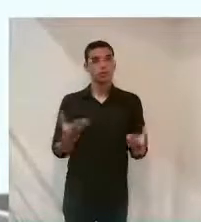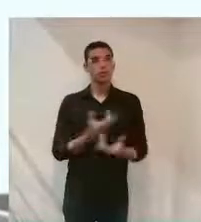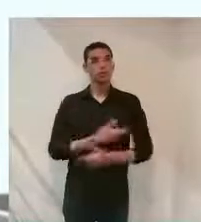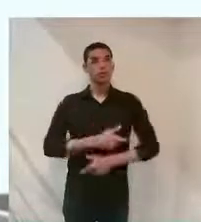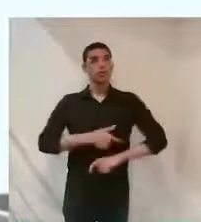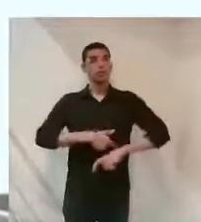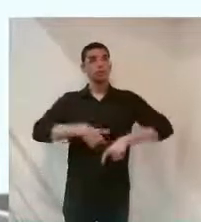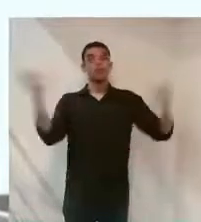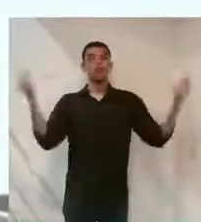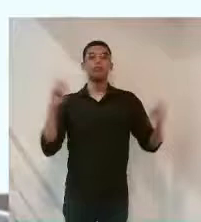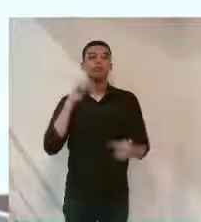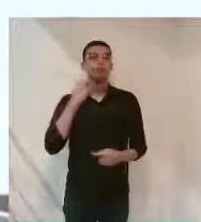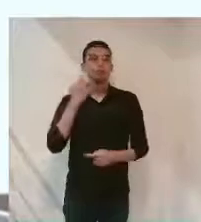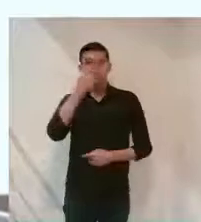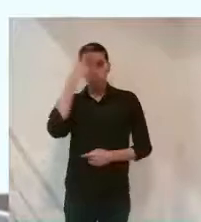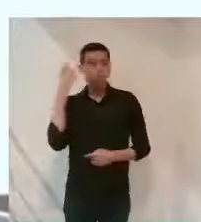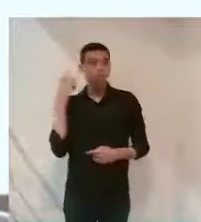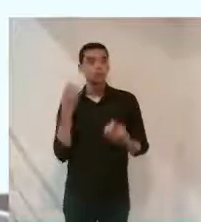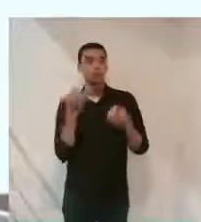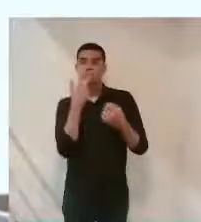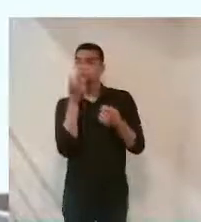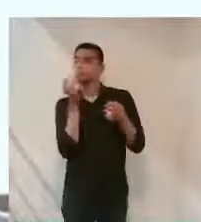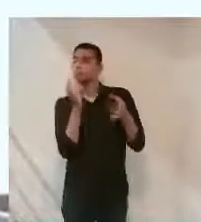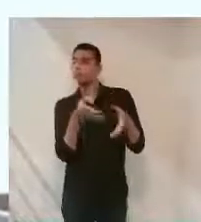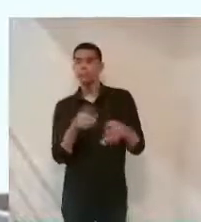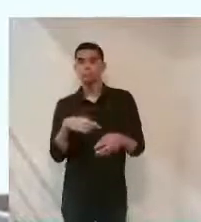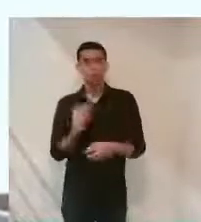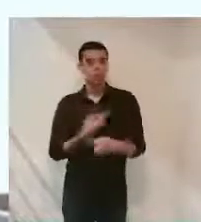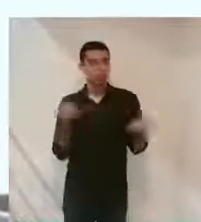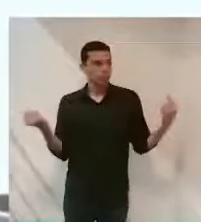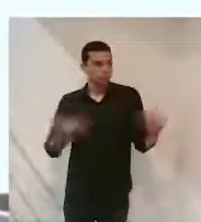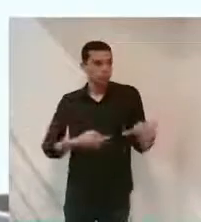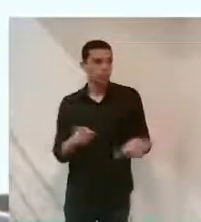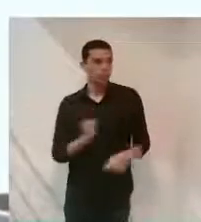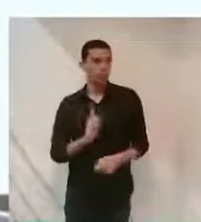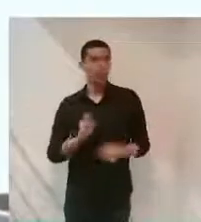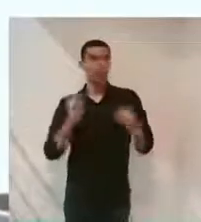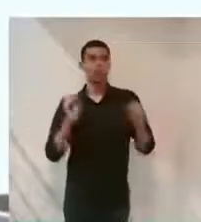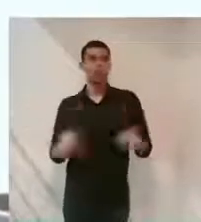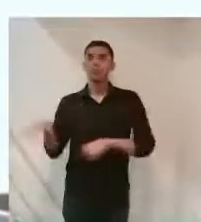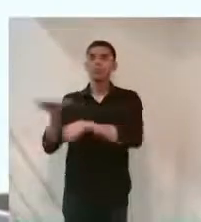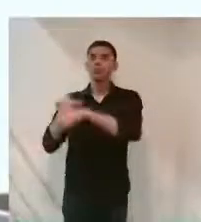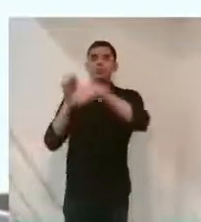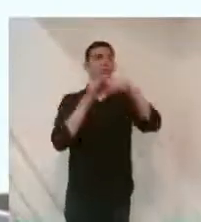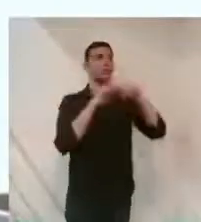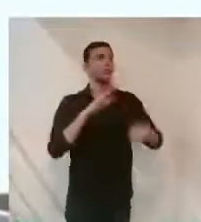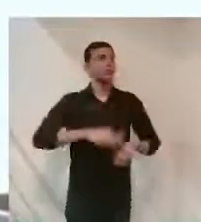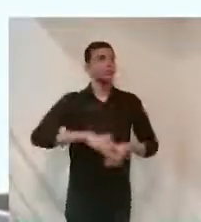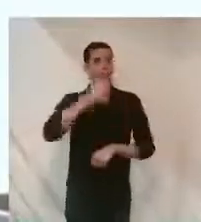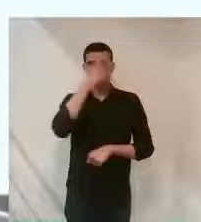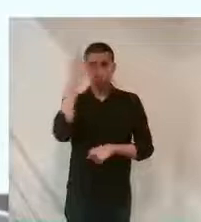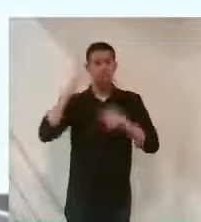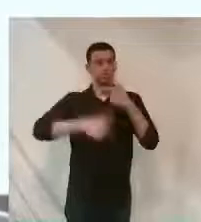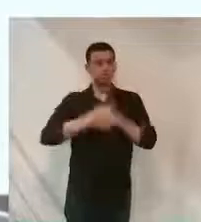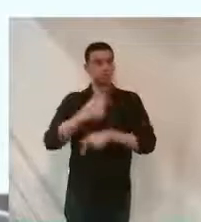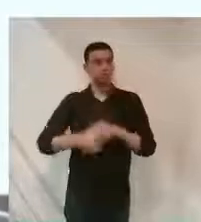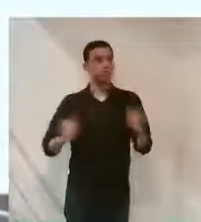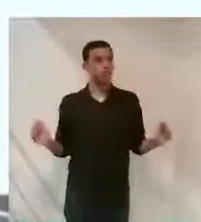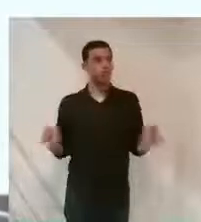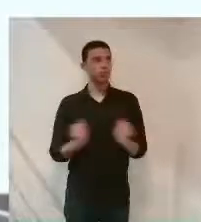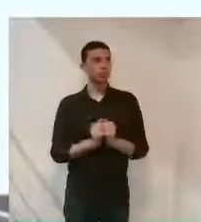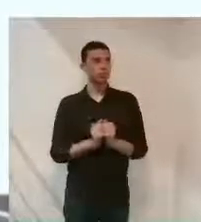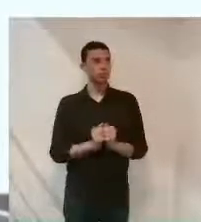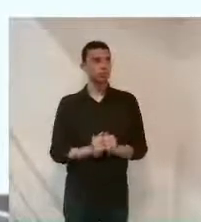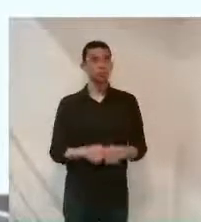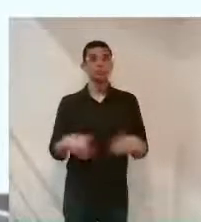estão concorrendo pelo quê? Então cabem todos esses e mais 100 ainda vai faltar a gente para fazer o que tem que fazer. Por